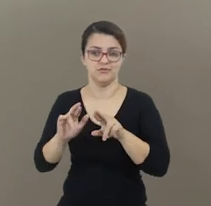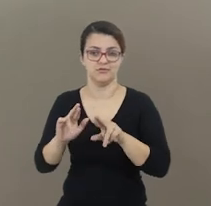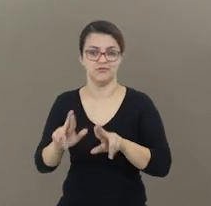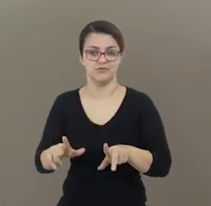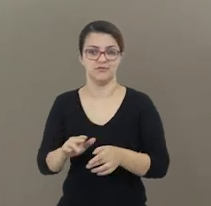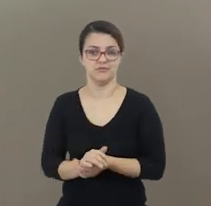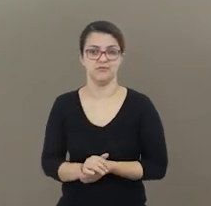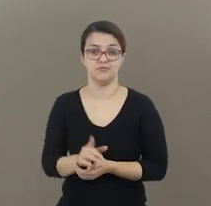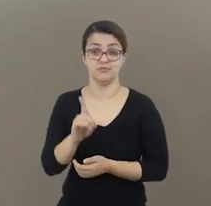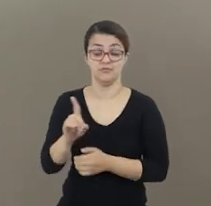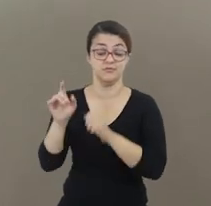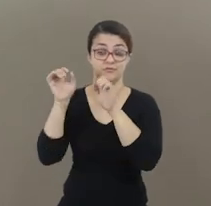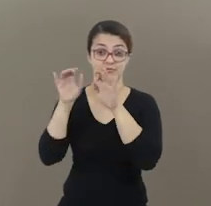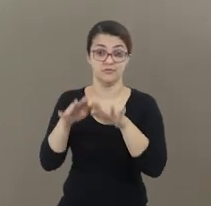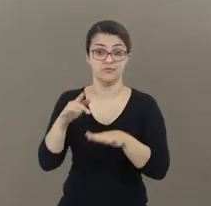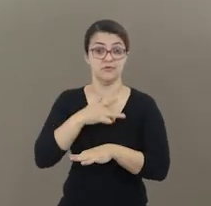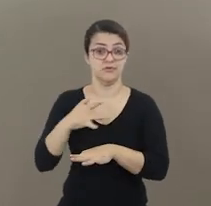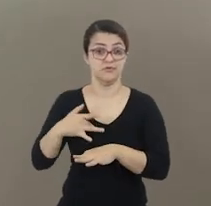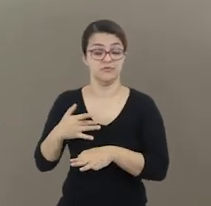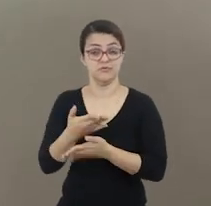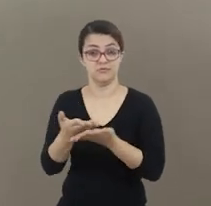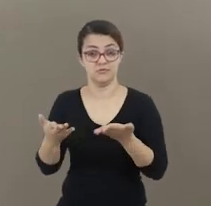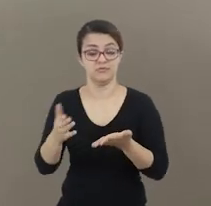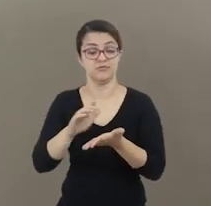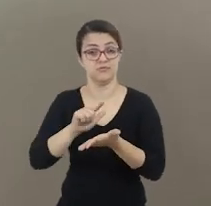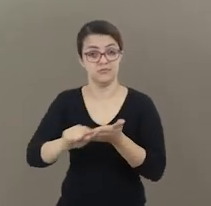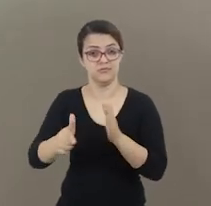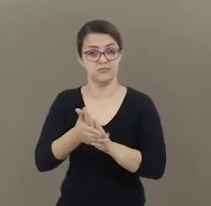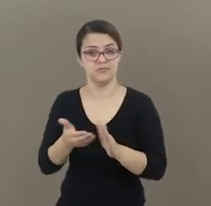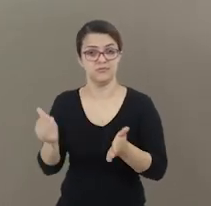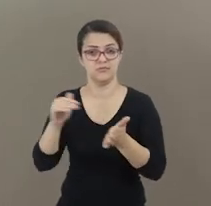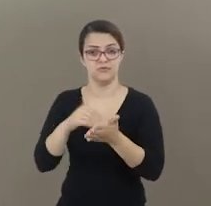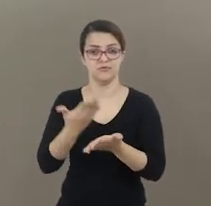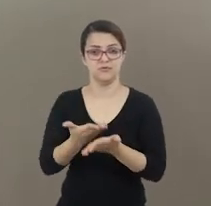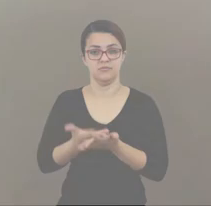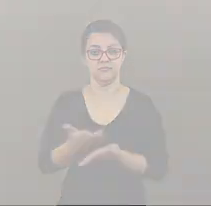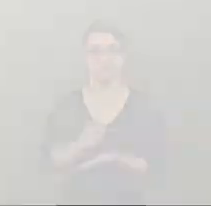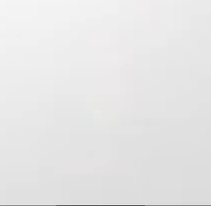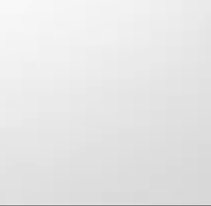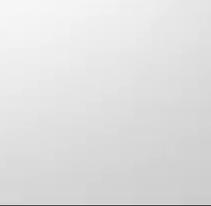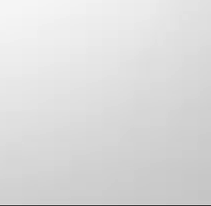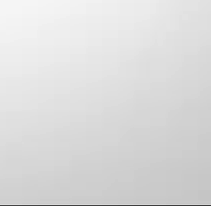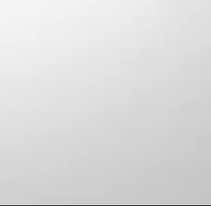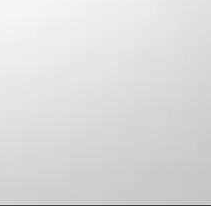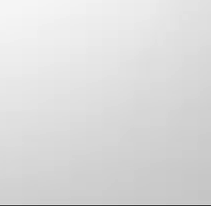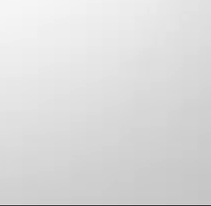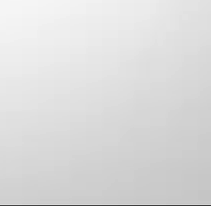bom? Fiquem com Deus, saúde a todos, lavem bem as mãos e até a próxima!